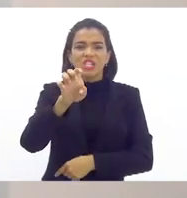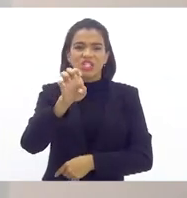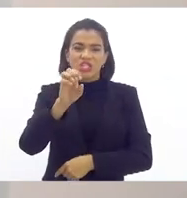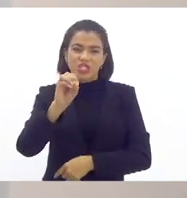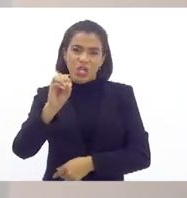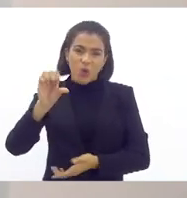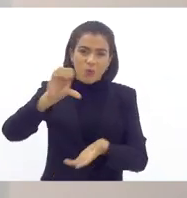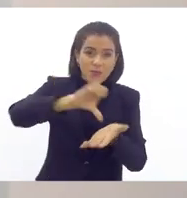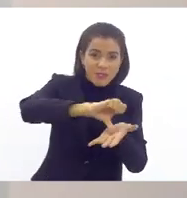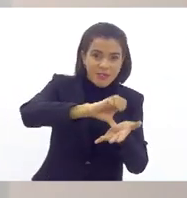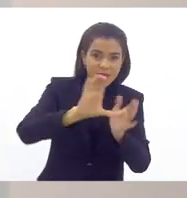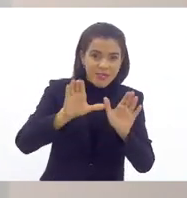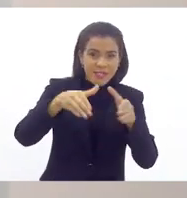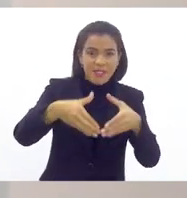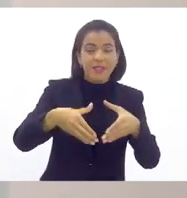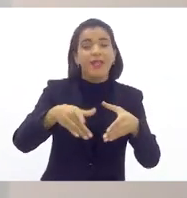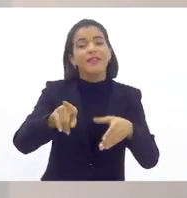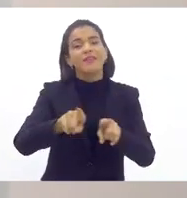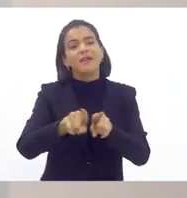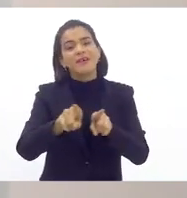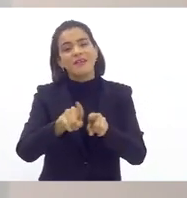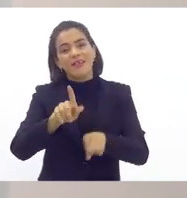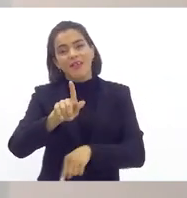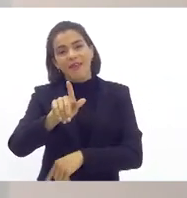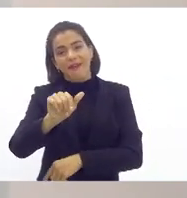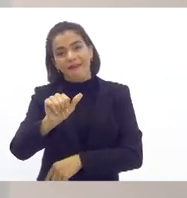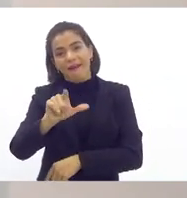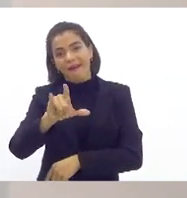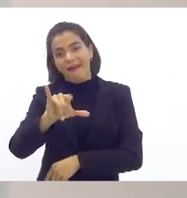intelectual, e Galileu Galilei,